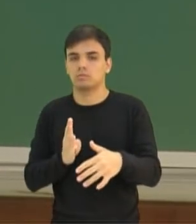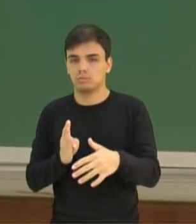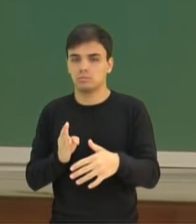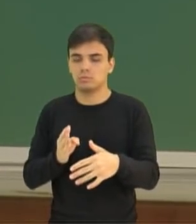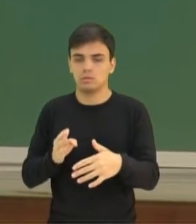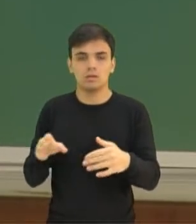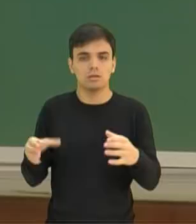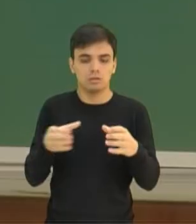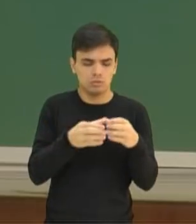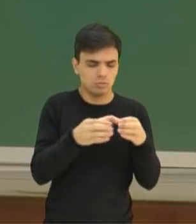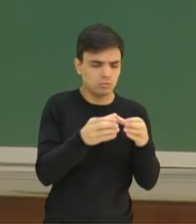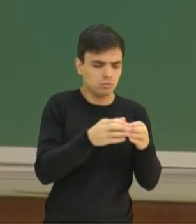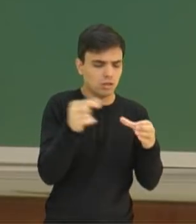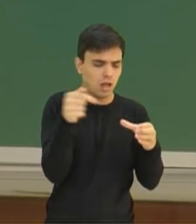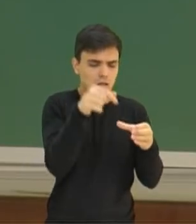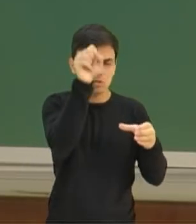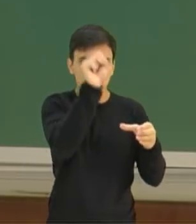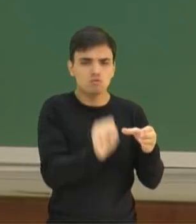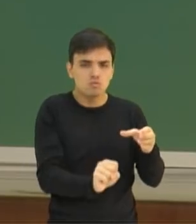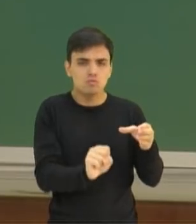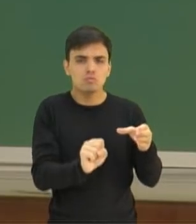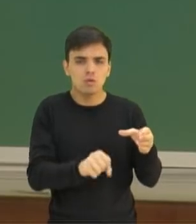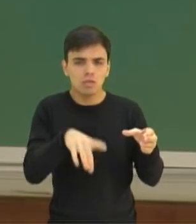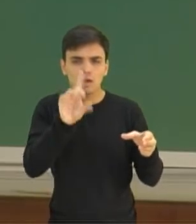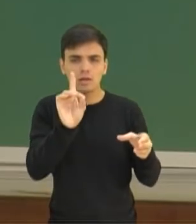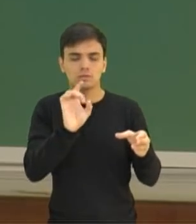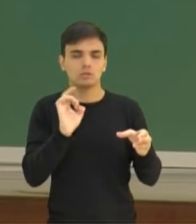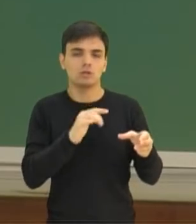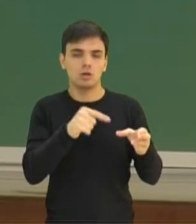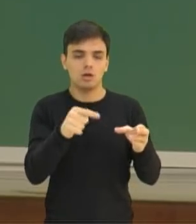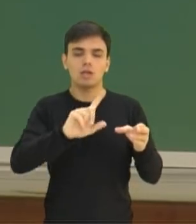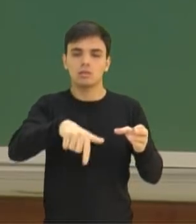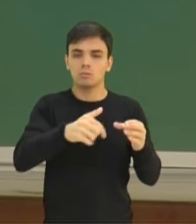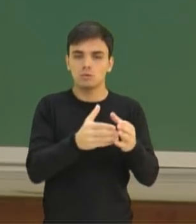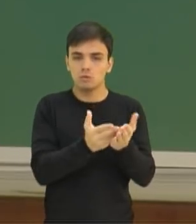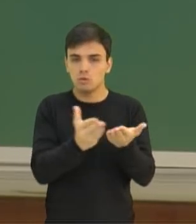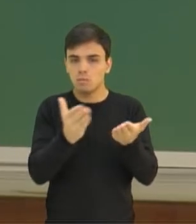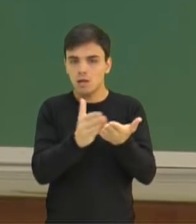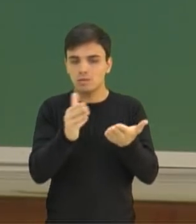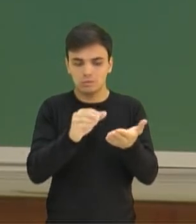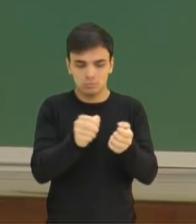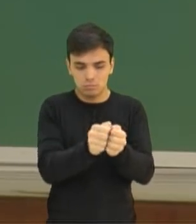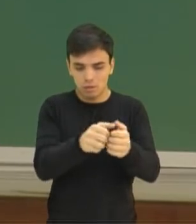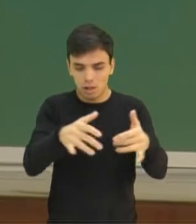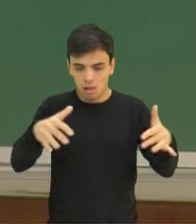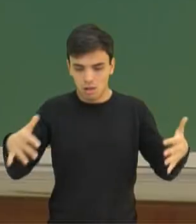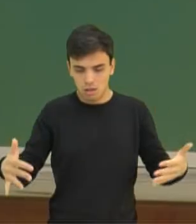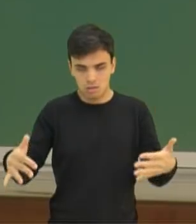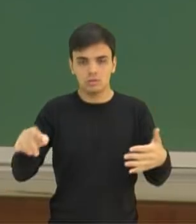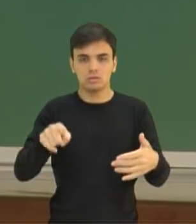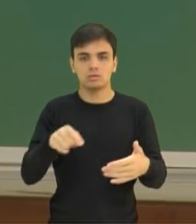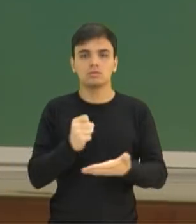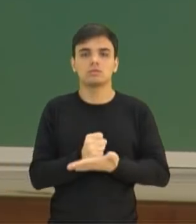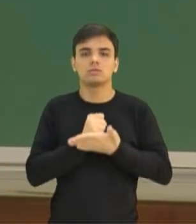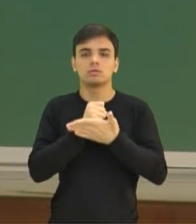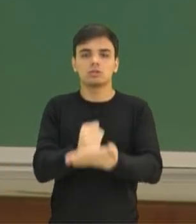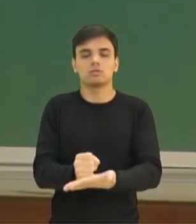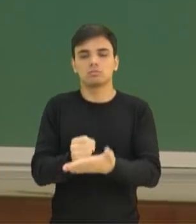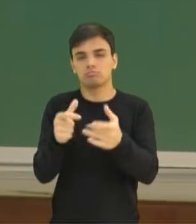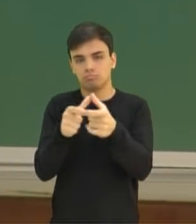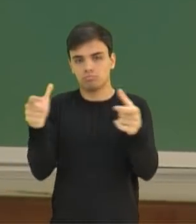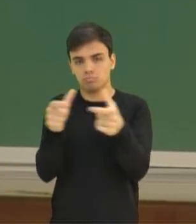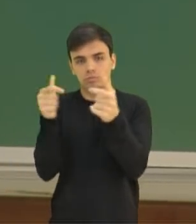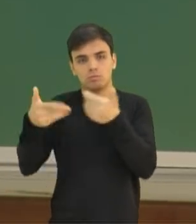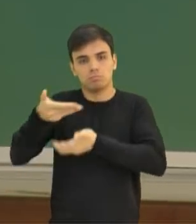gente diz. Antes era só no Sudeste, depois ela começa a se espalhar para outras partes do Brasil e isso vai favorecendo esse aumento